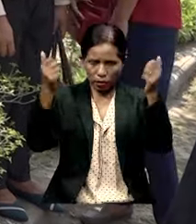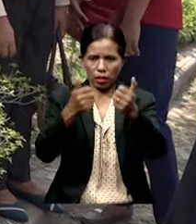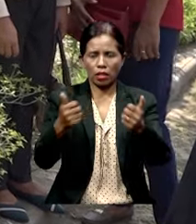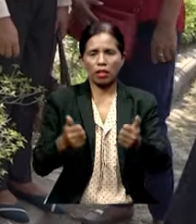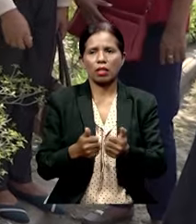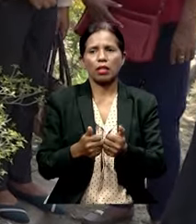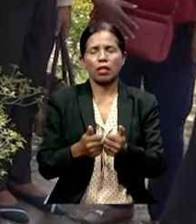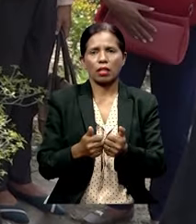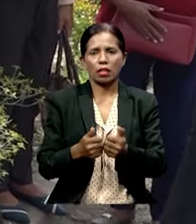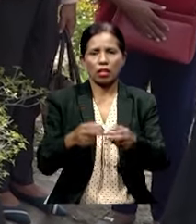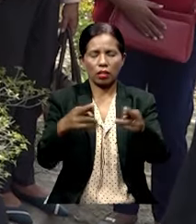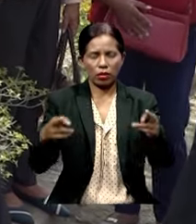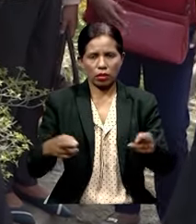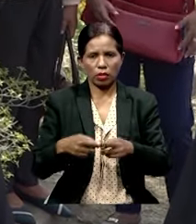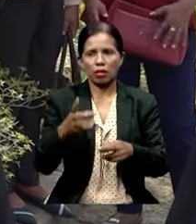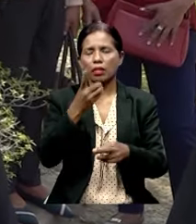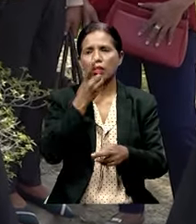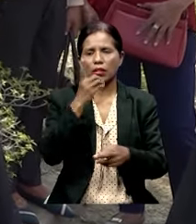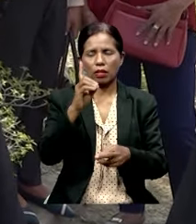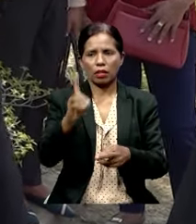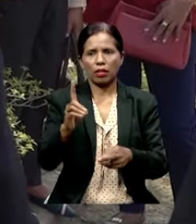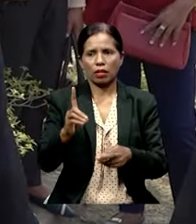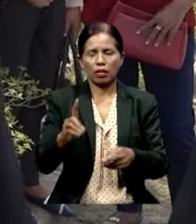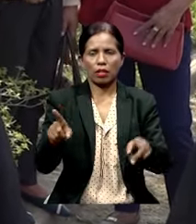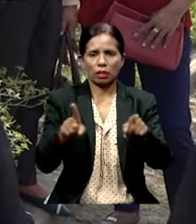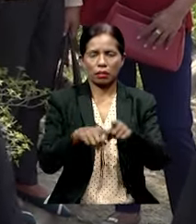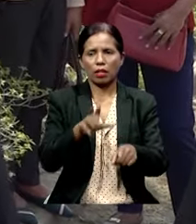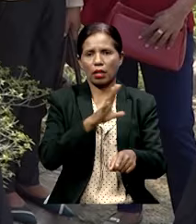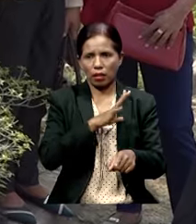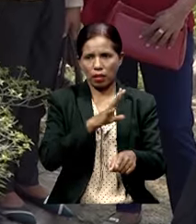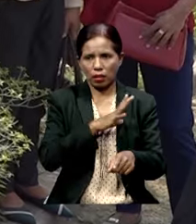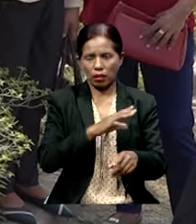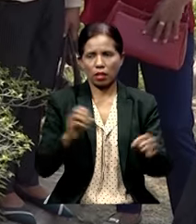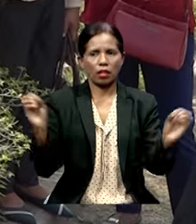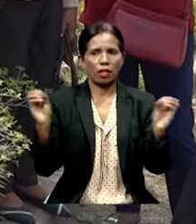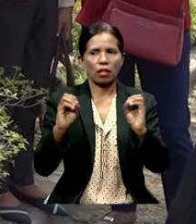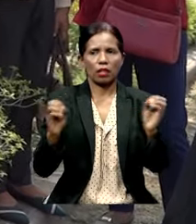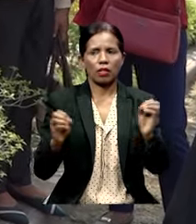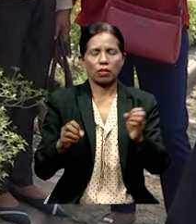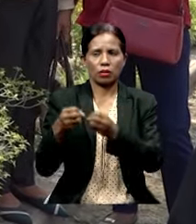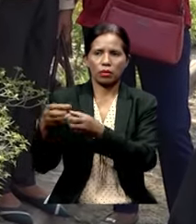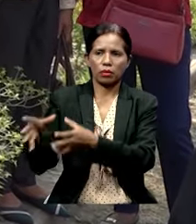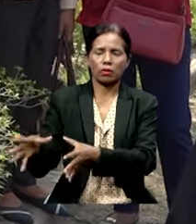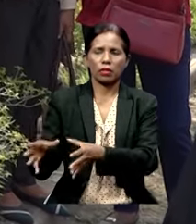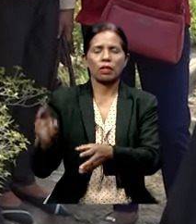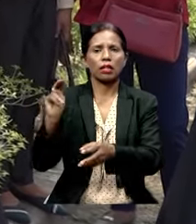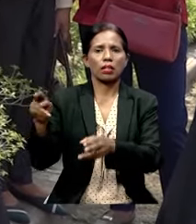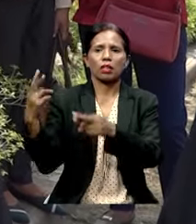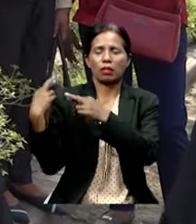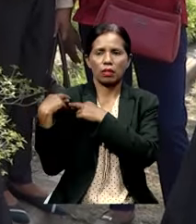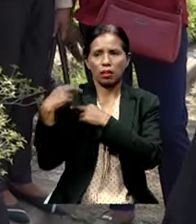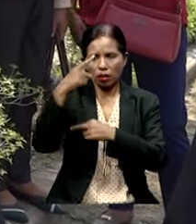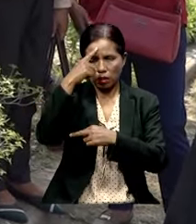Banu nini deklarasaun ne hanesang deklarasaun antisipada ida ke laos atu abandona ni responsabilidade